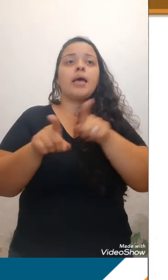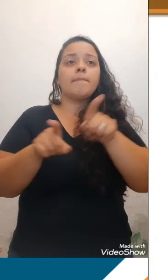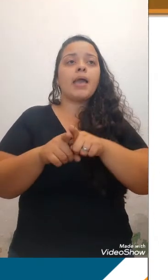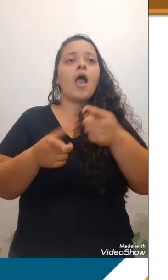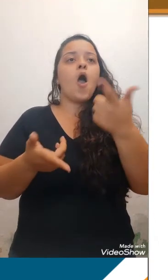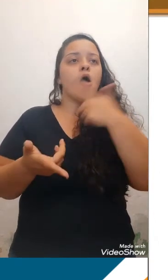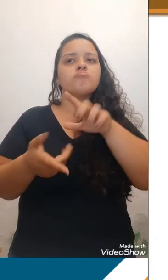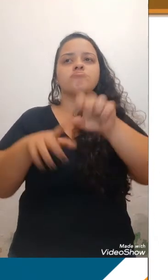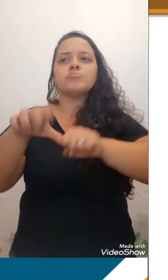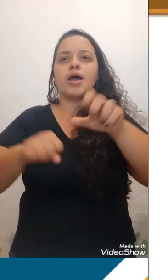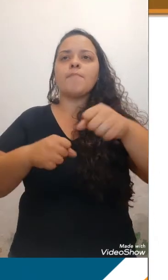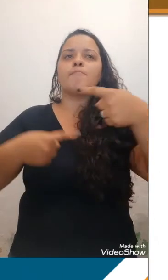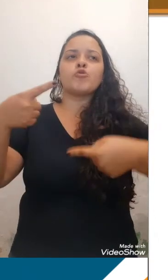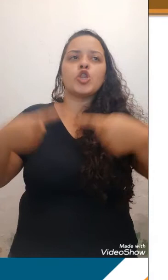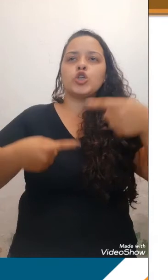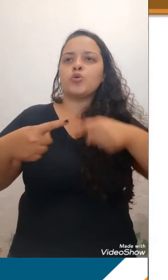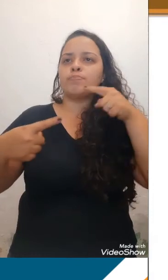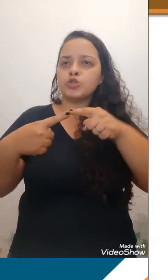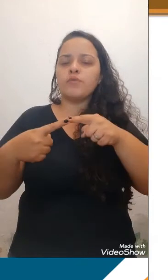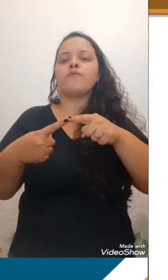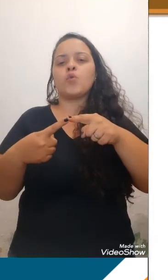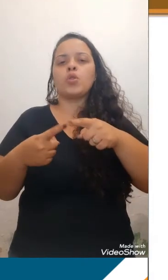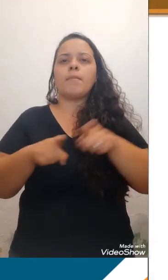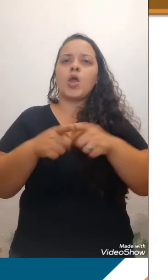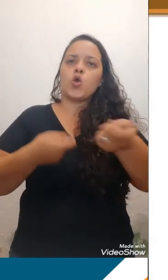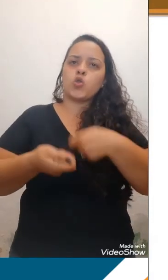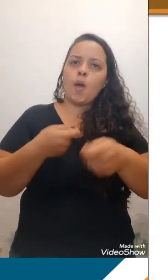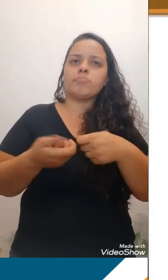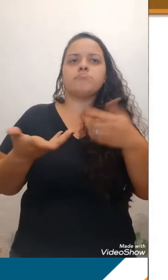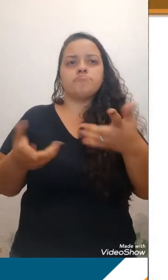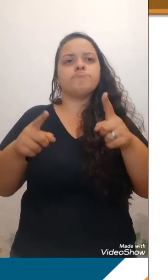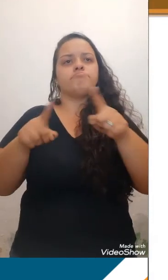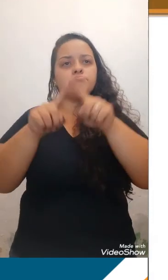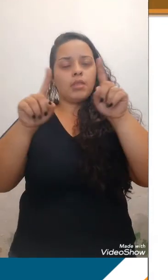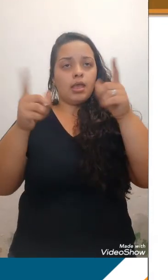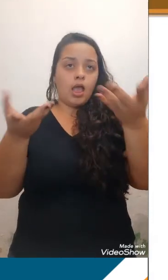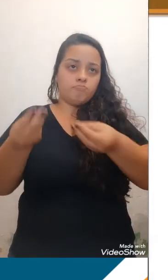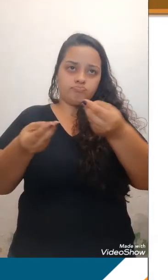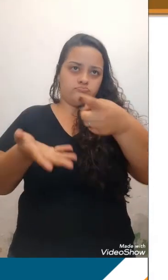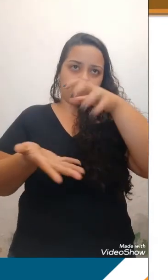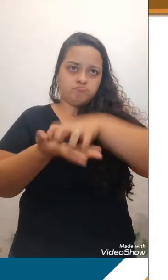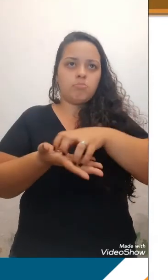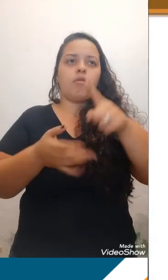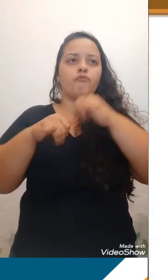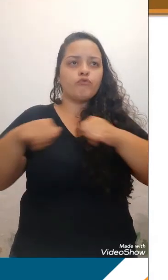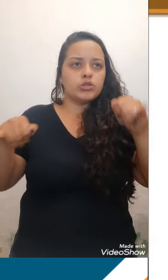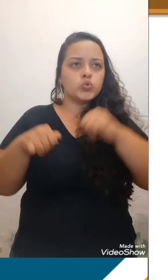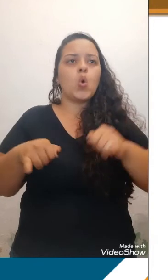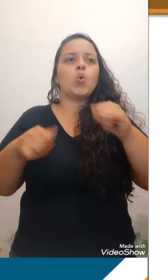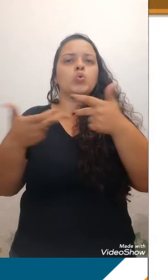a fim de alcançar objetivos políticos e ou econômicos. Nesse cenário, a divulgação de